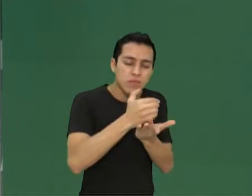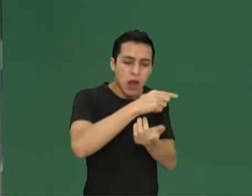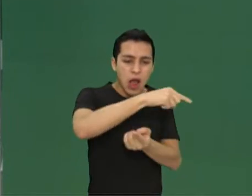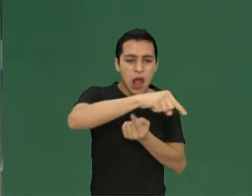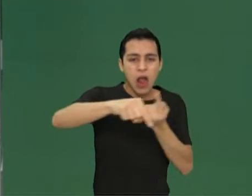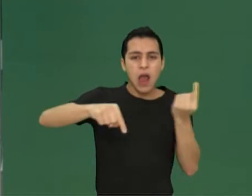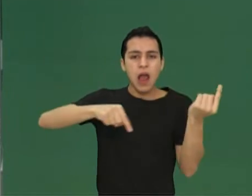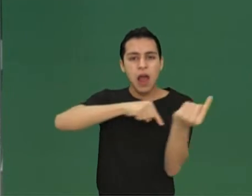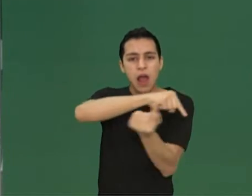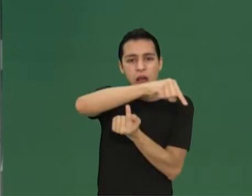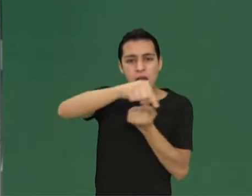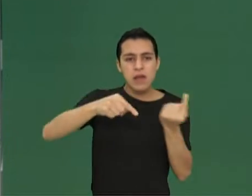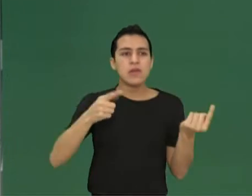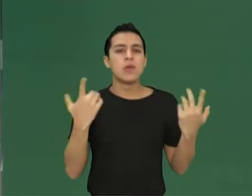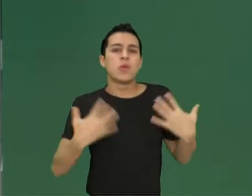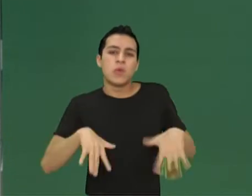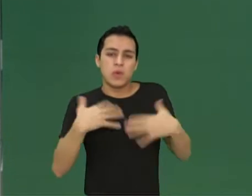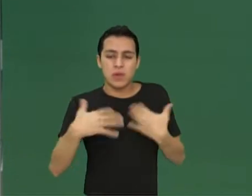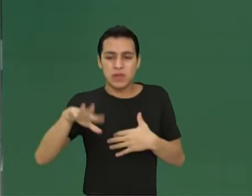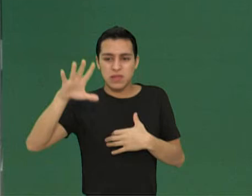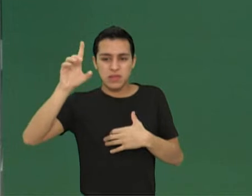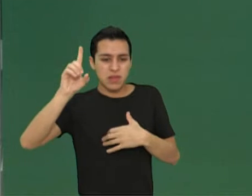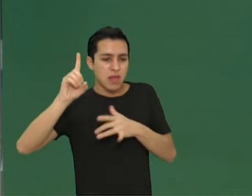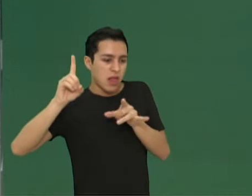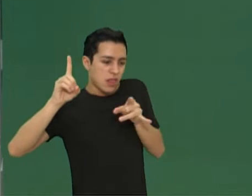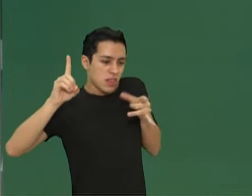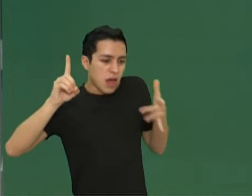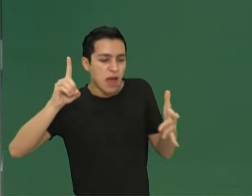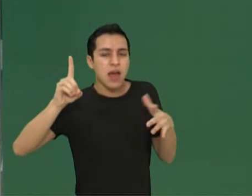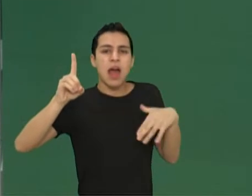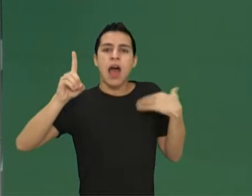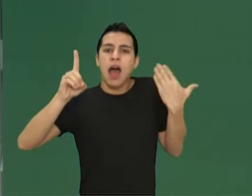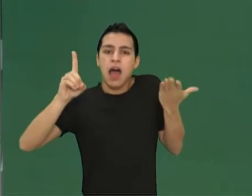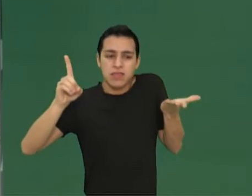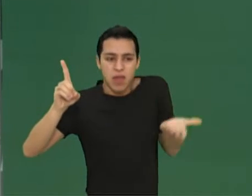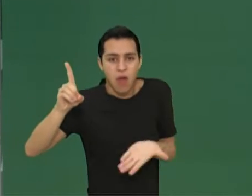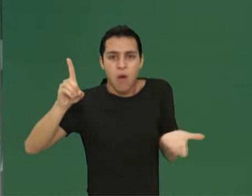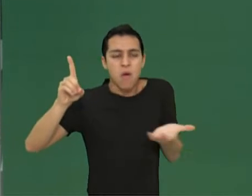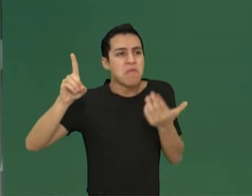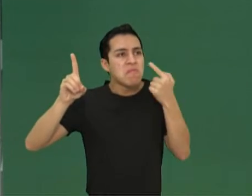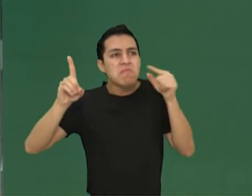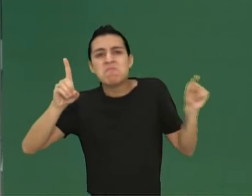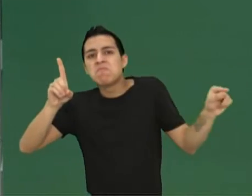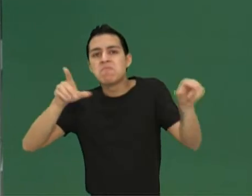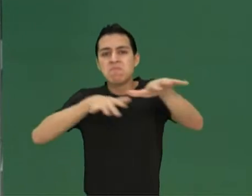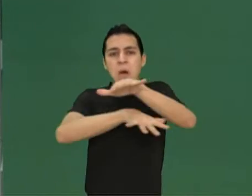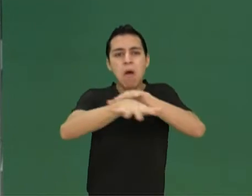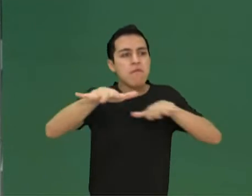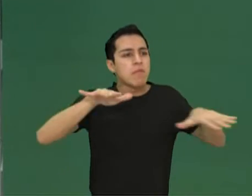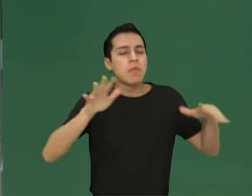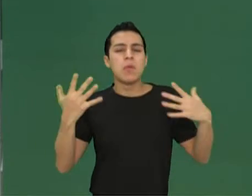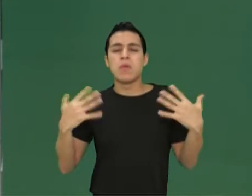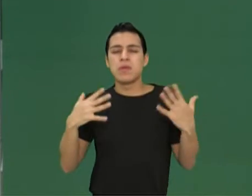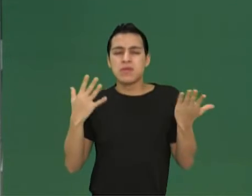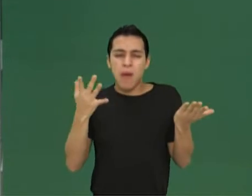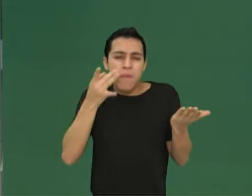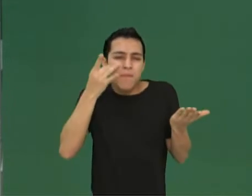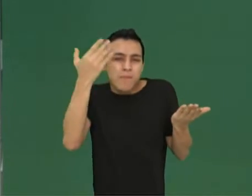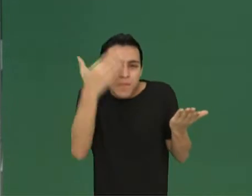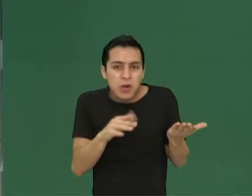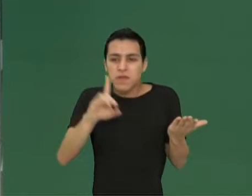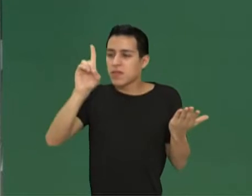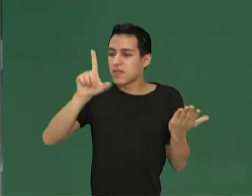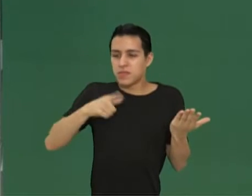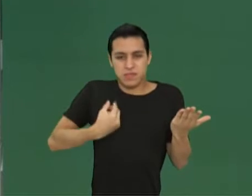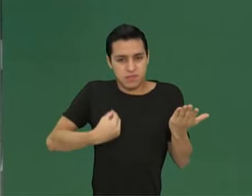ao movimento, E foi um baita de um pontapé, porque até hoje as coisas estão aí em movimento no mundo, tá? Então essa seria uma das provas da existência de